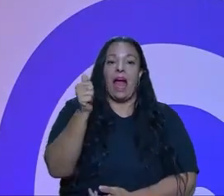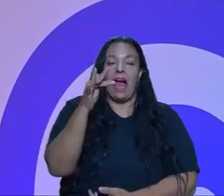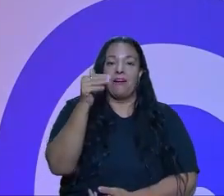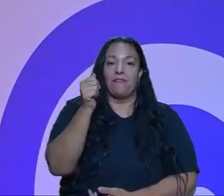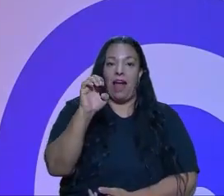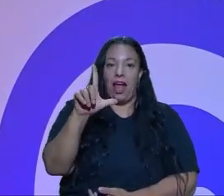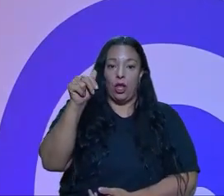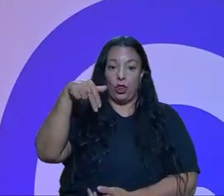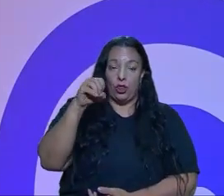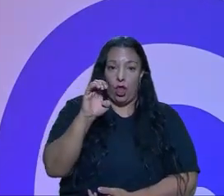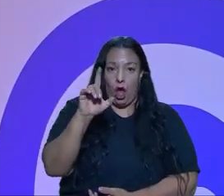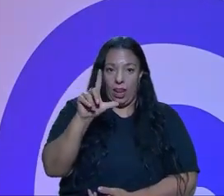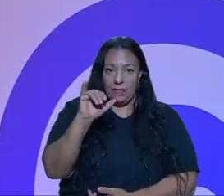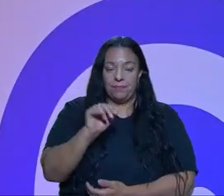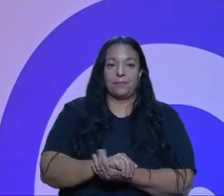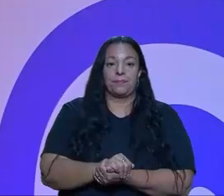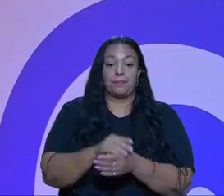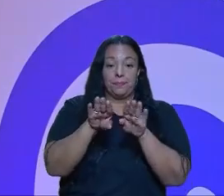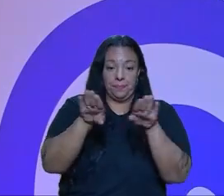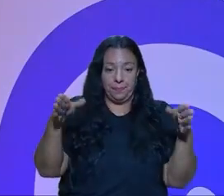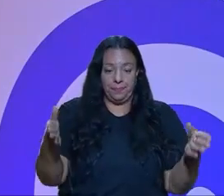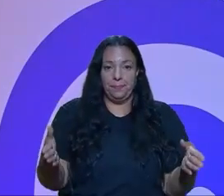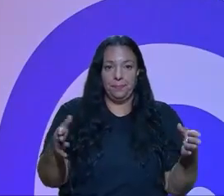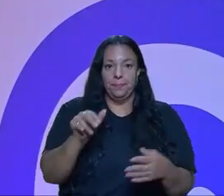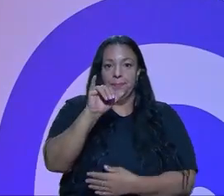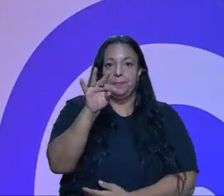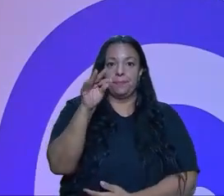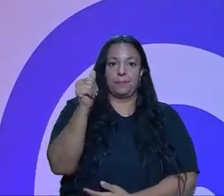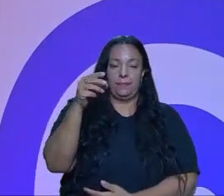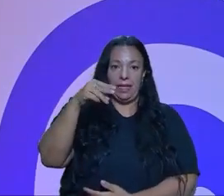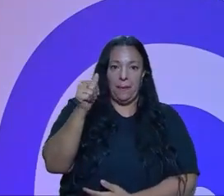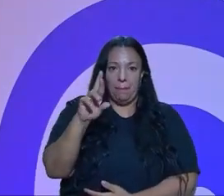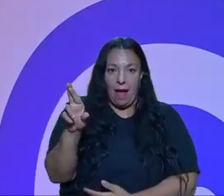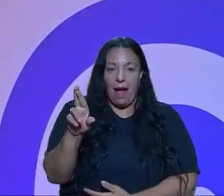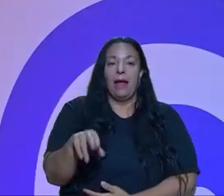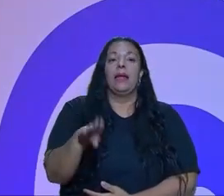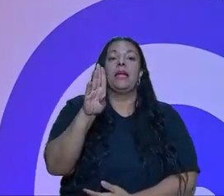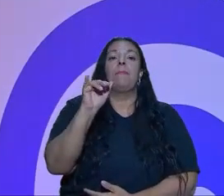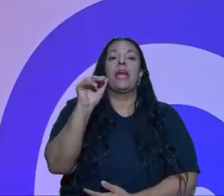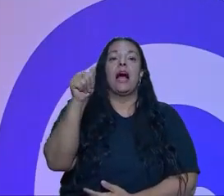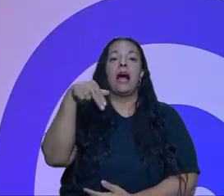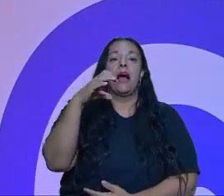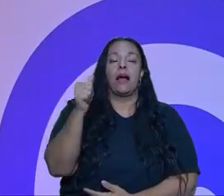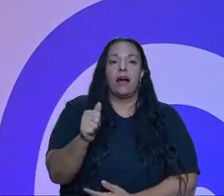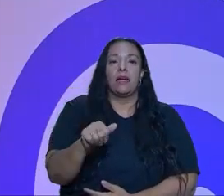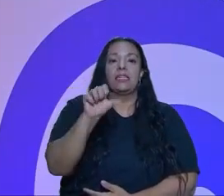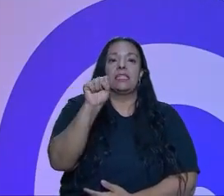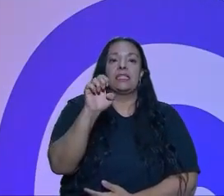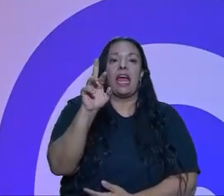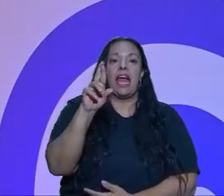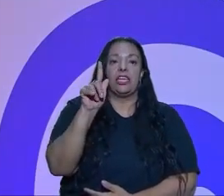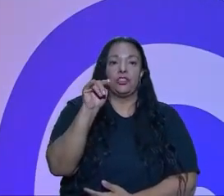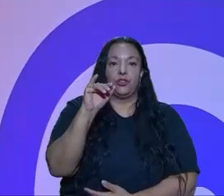Em seguida, a gente tem a mesa com Itamar Vieira Júnior, Bianca Santana, Sérgio